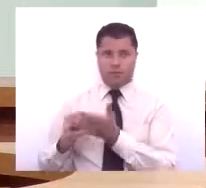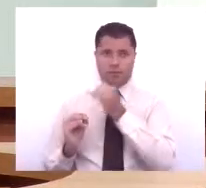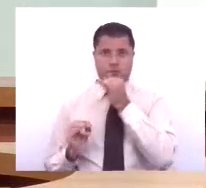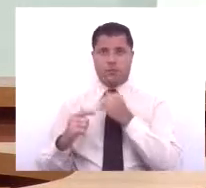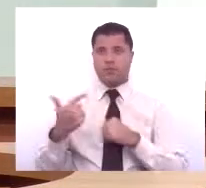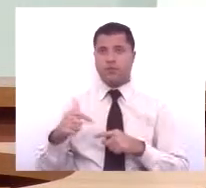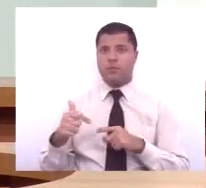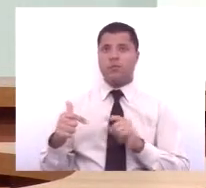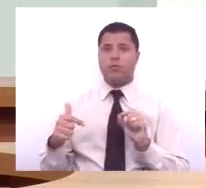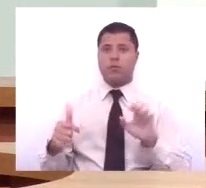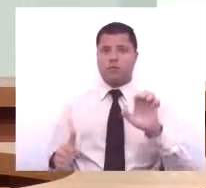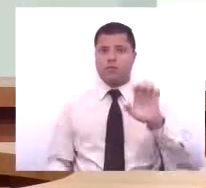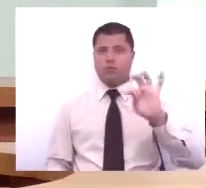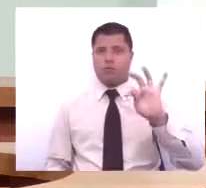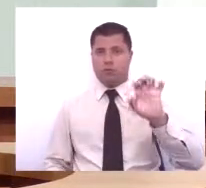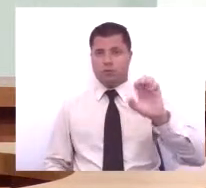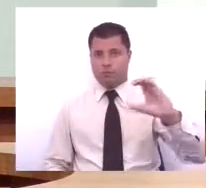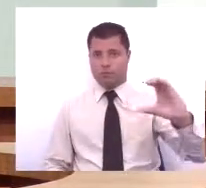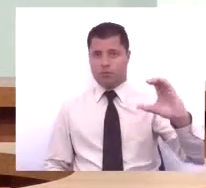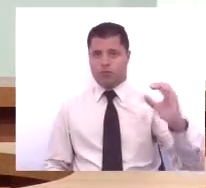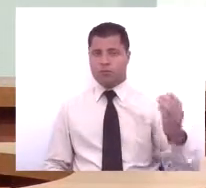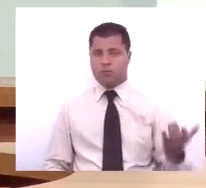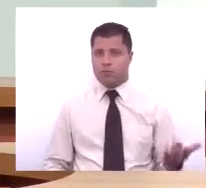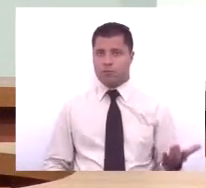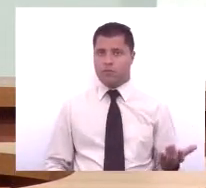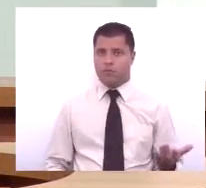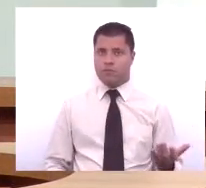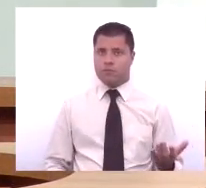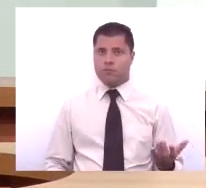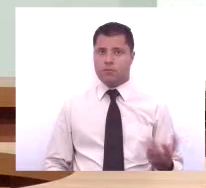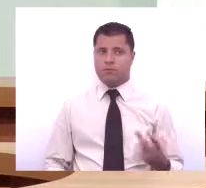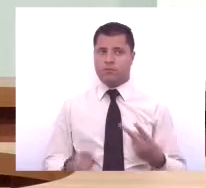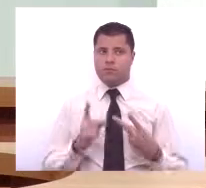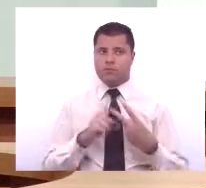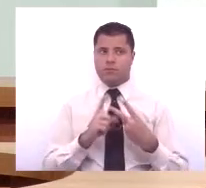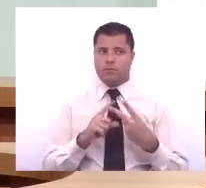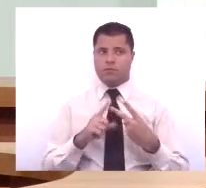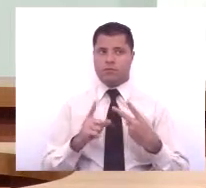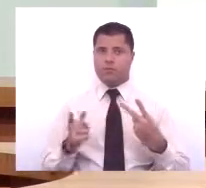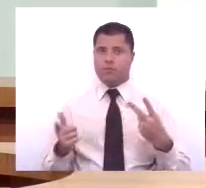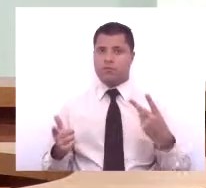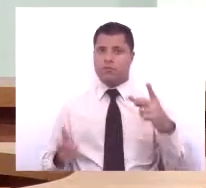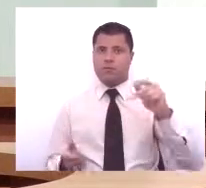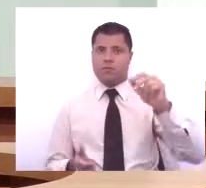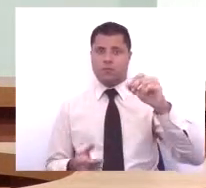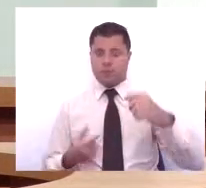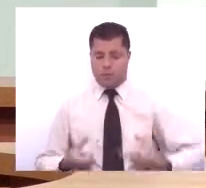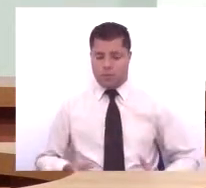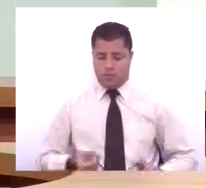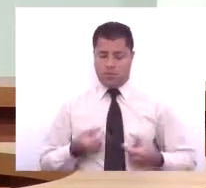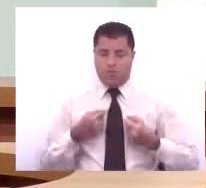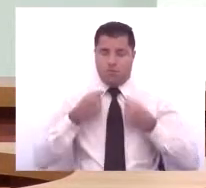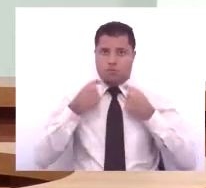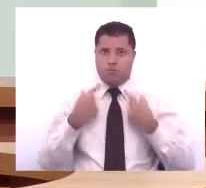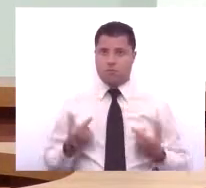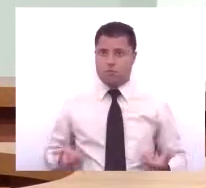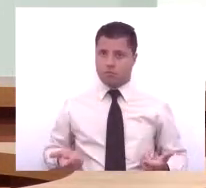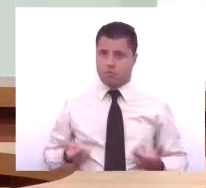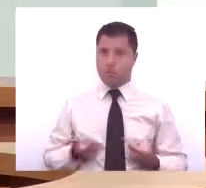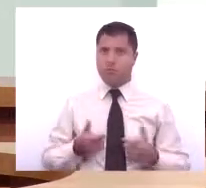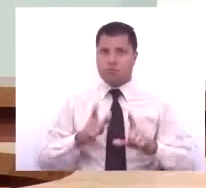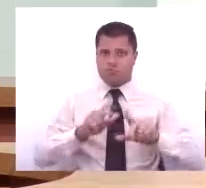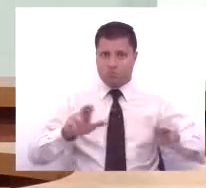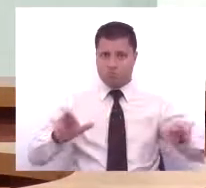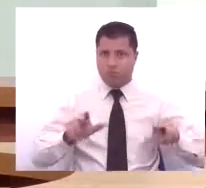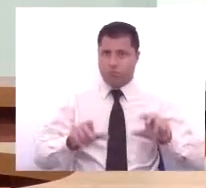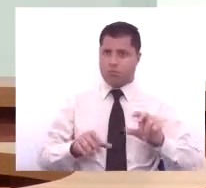um AETEC, nós não temos o tratamento na oncologia do câncer, que é uma questão que preocupa,